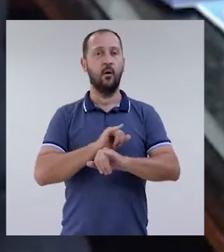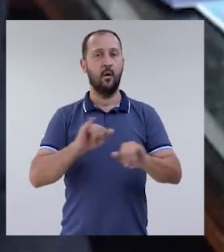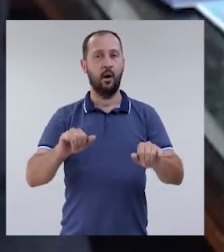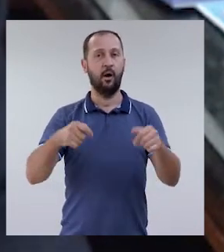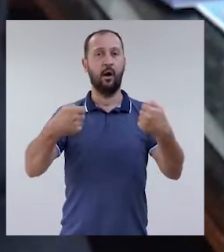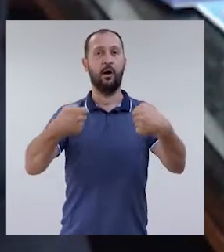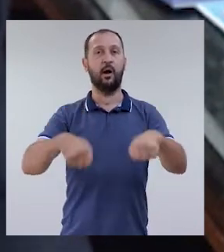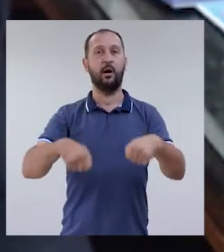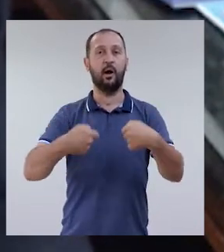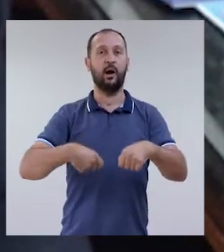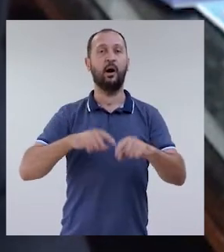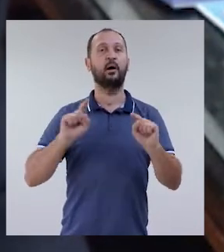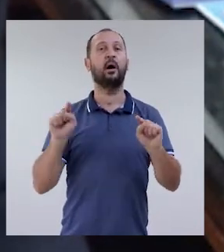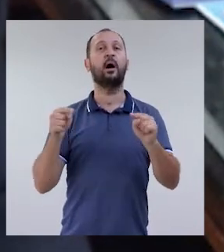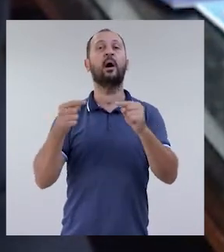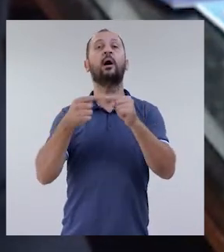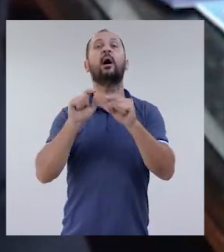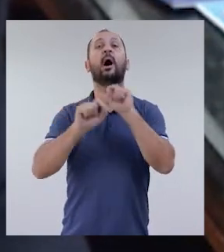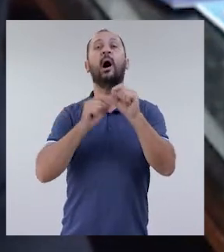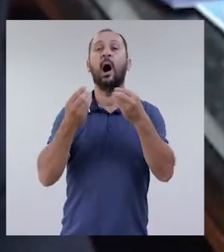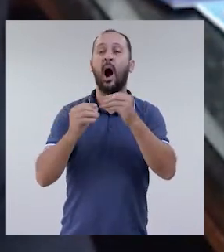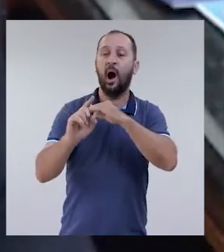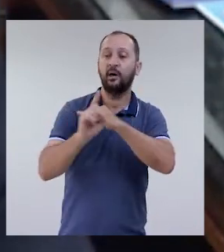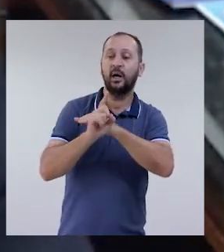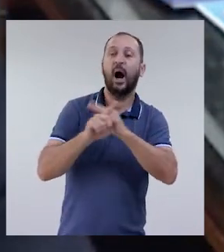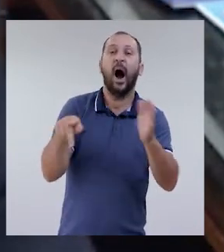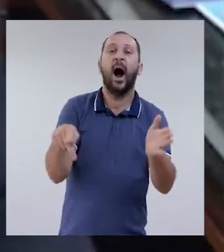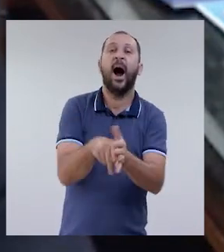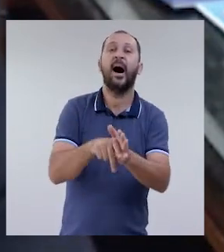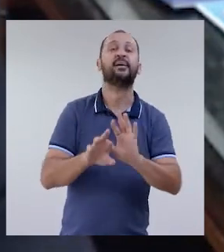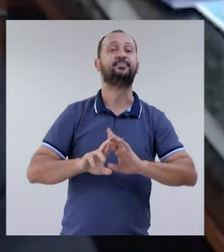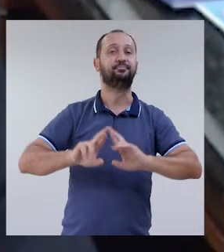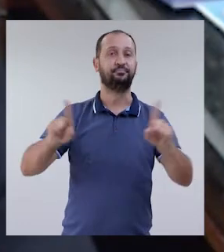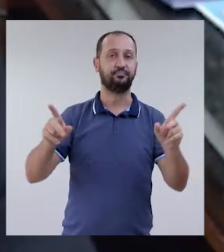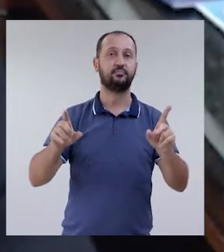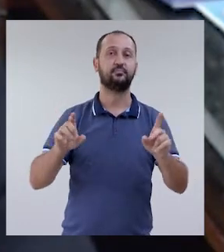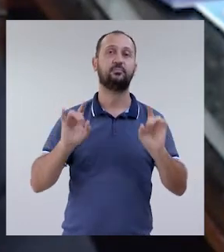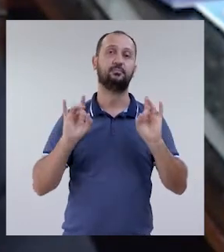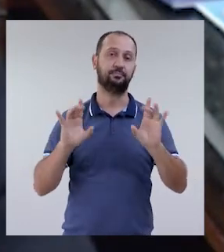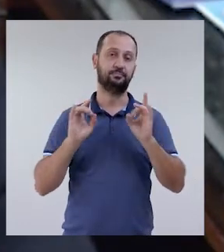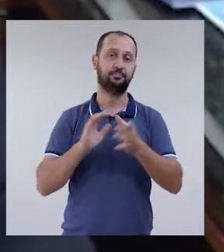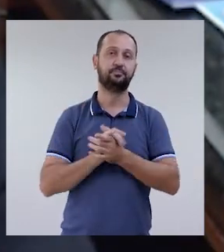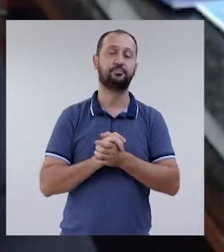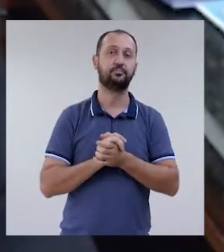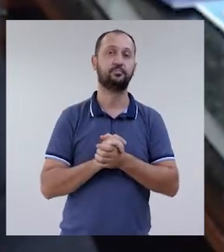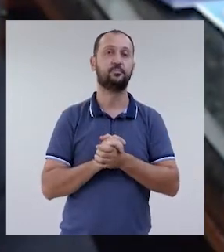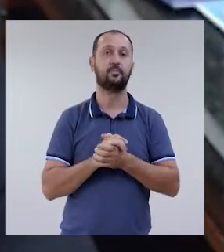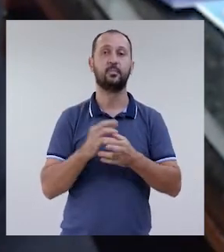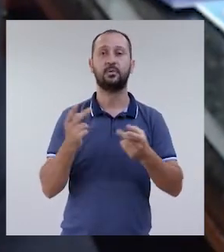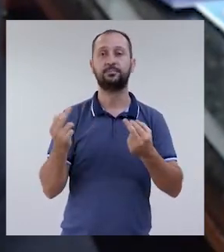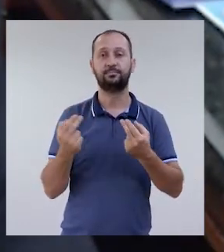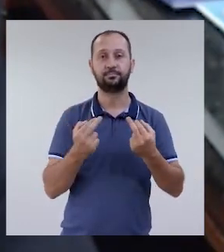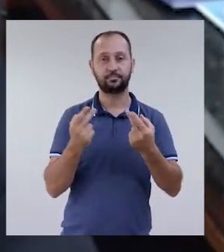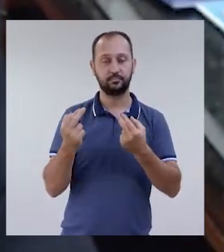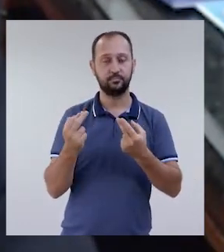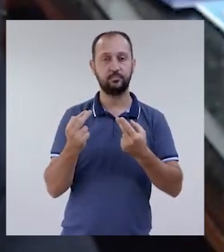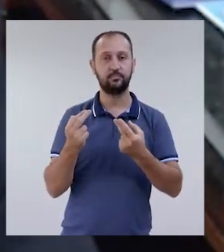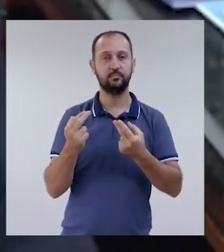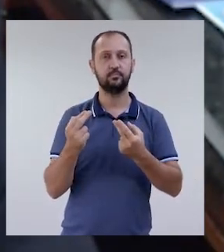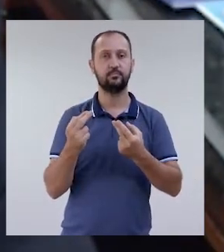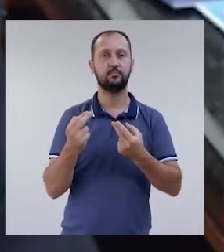as informações necessárias a respeito do plantão extraordinário, né? Como